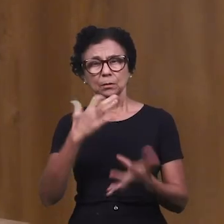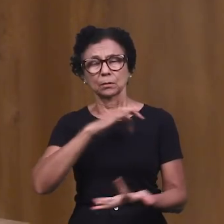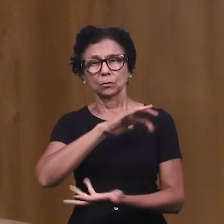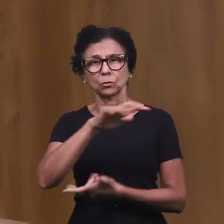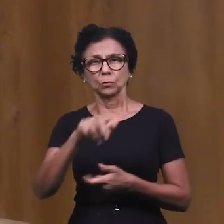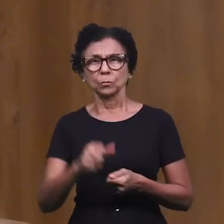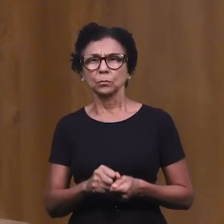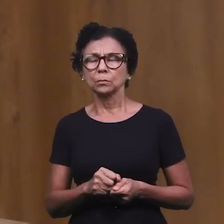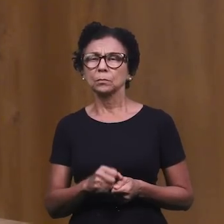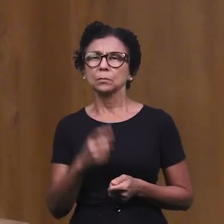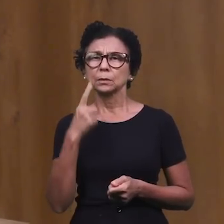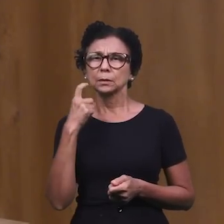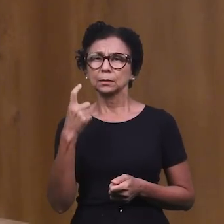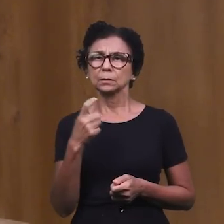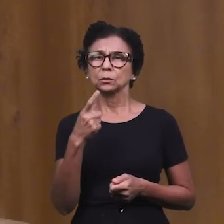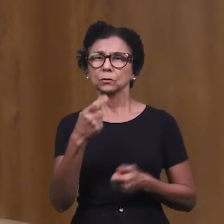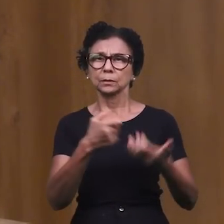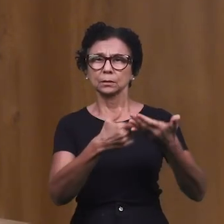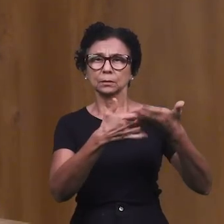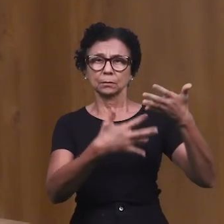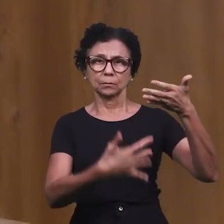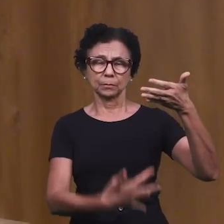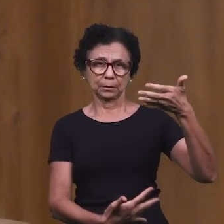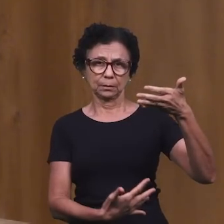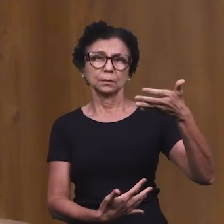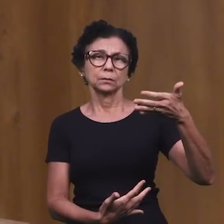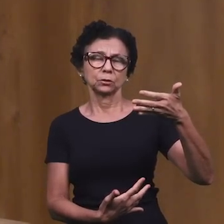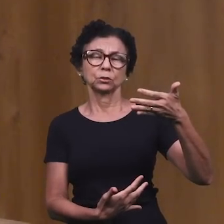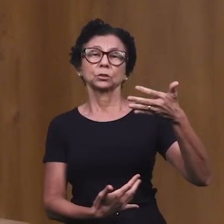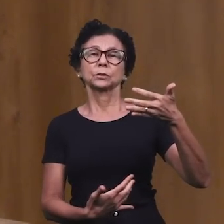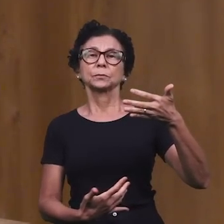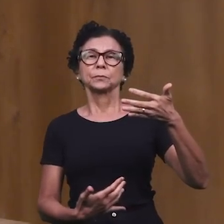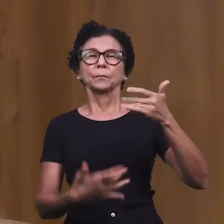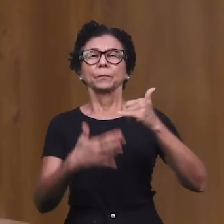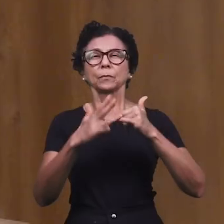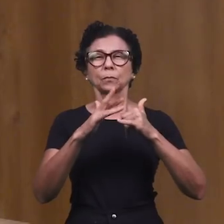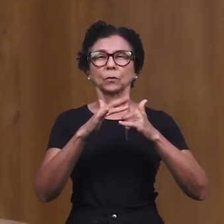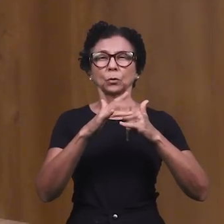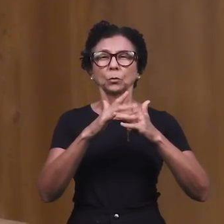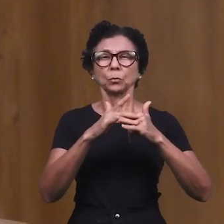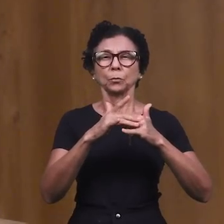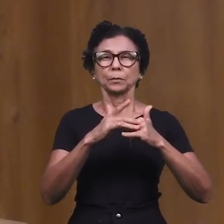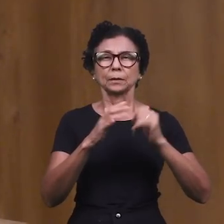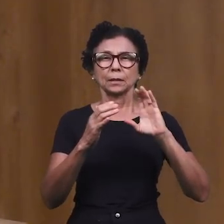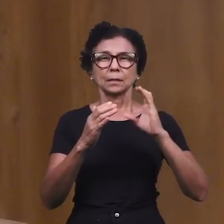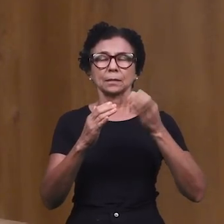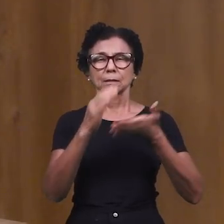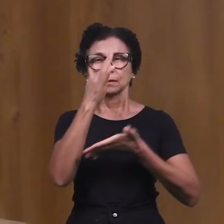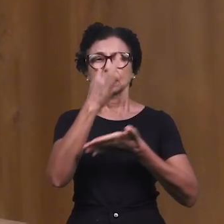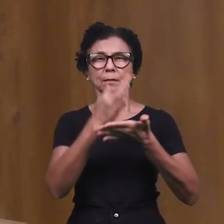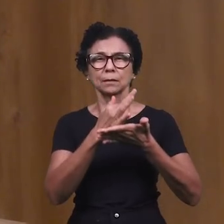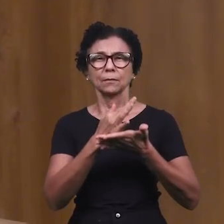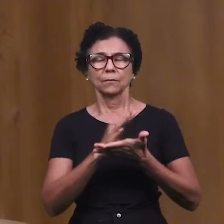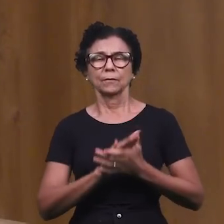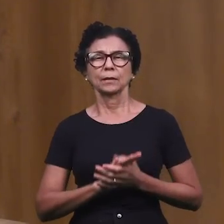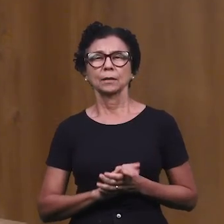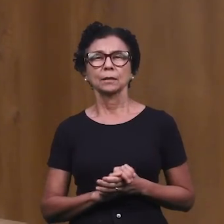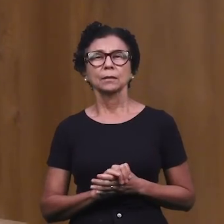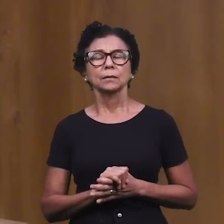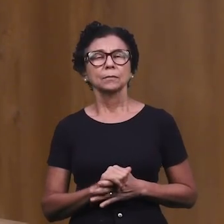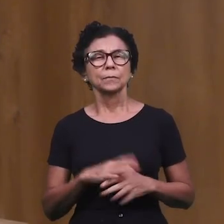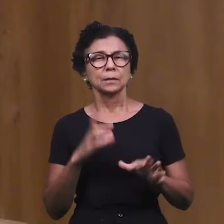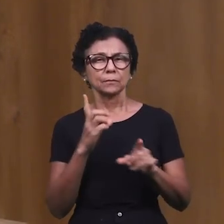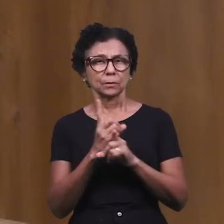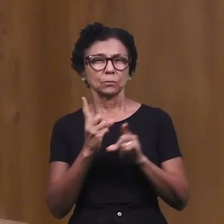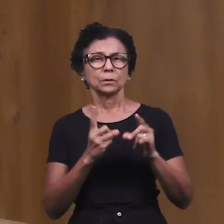gravamos anteriormente, na playlist lá no canal oficial da igreja no YouTube, uma playlist do Ciência e Fé. Lá você pode acompanhar esses outros episódios